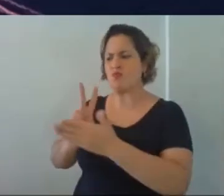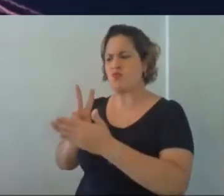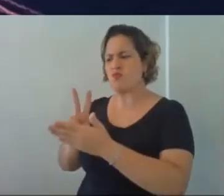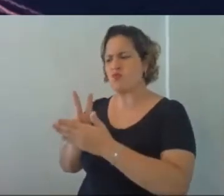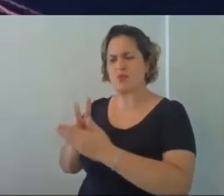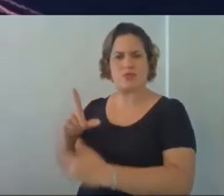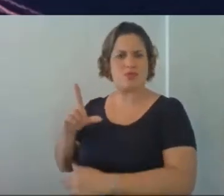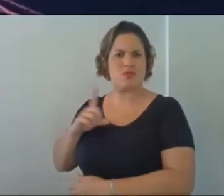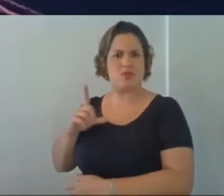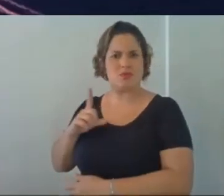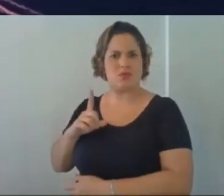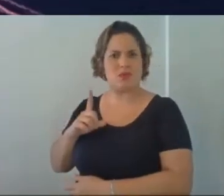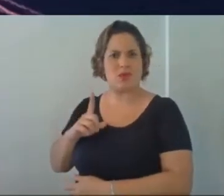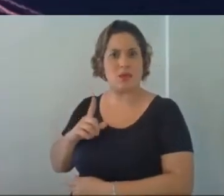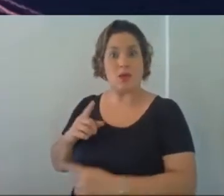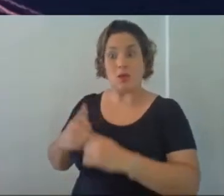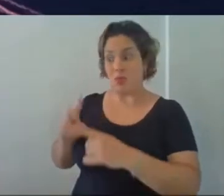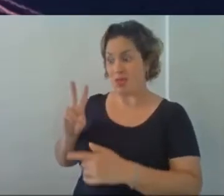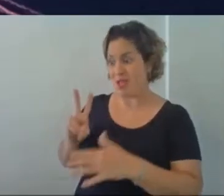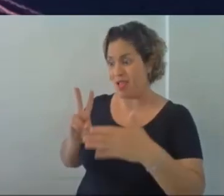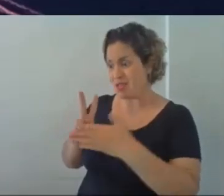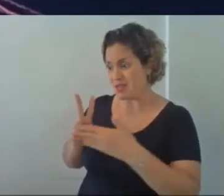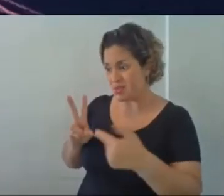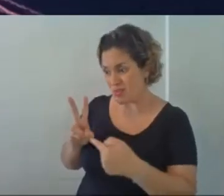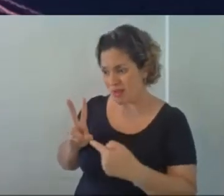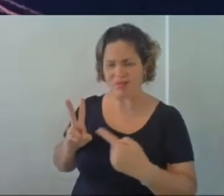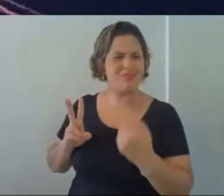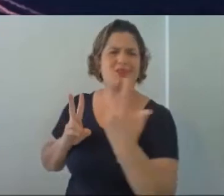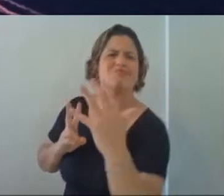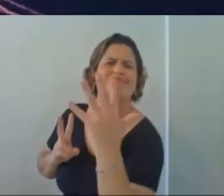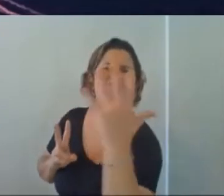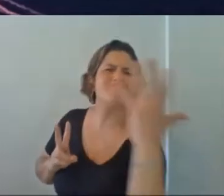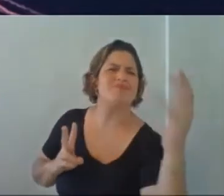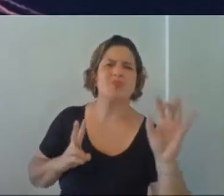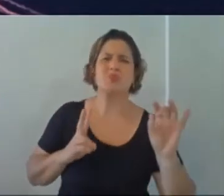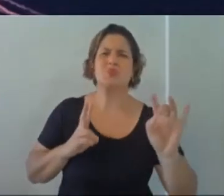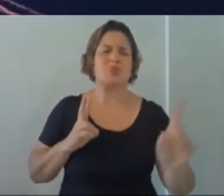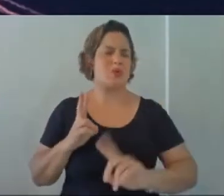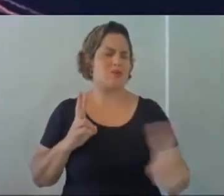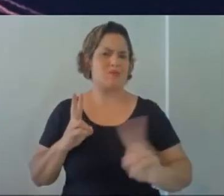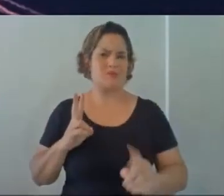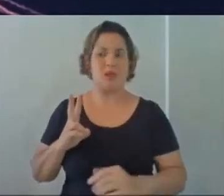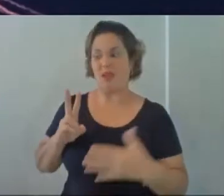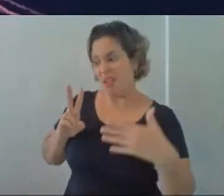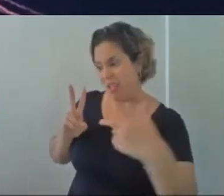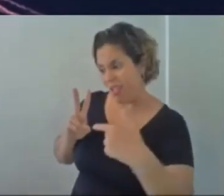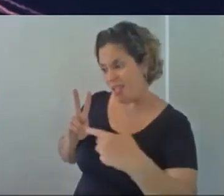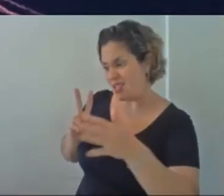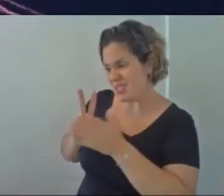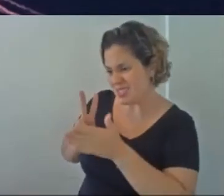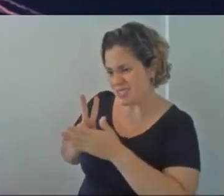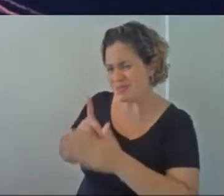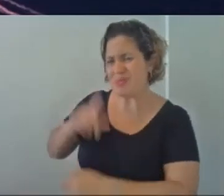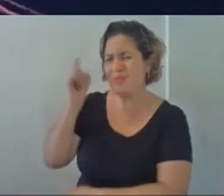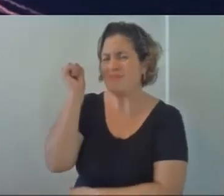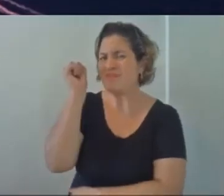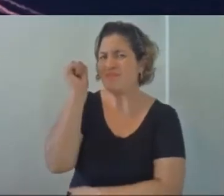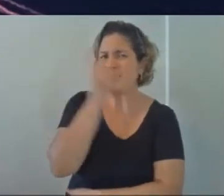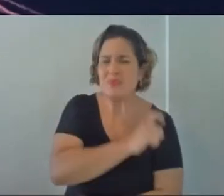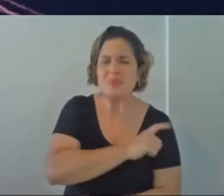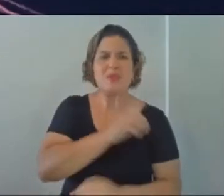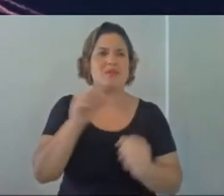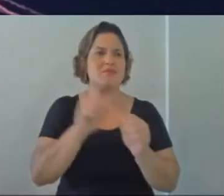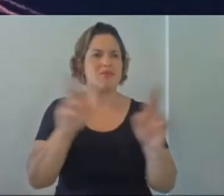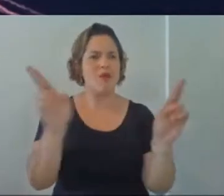das questões da desmistificação de um indígena meramente selvagem, enfim, que tem